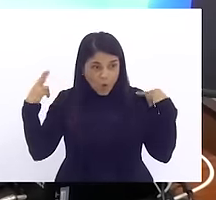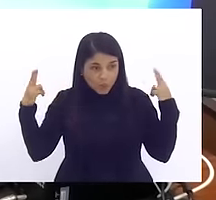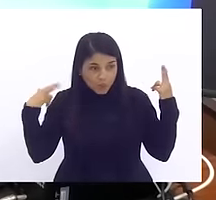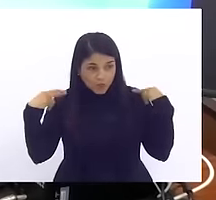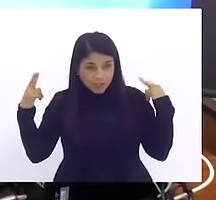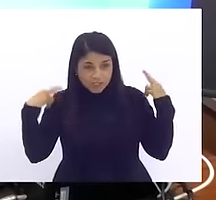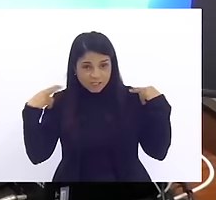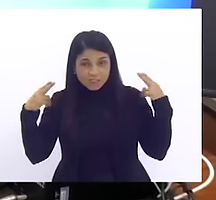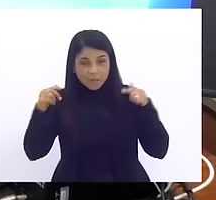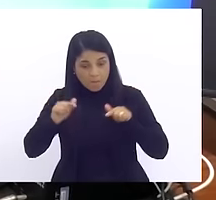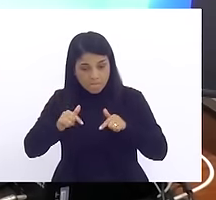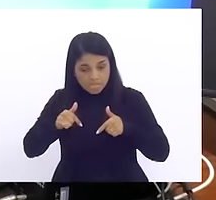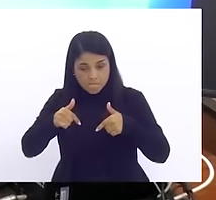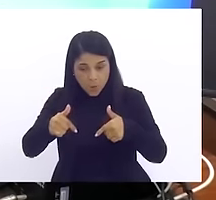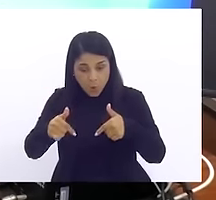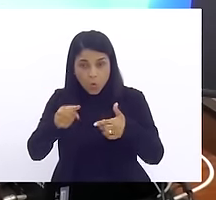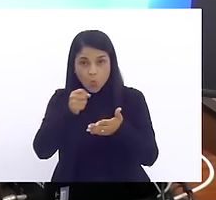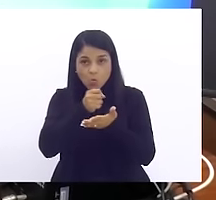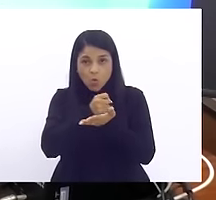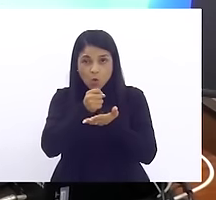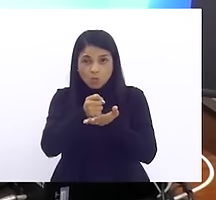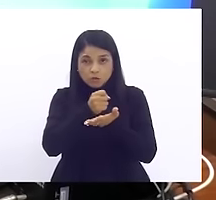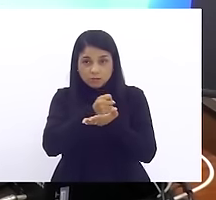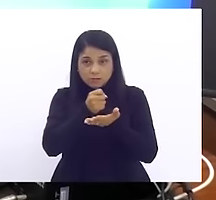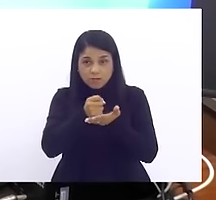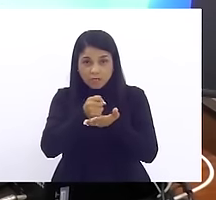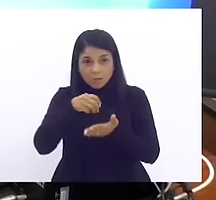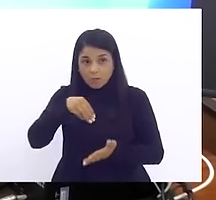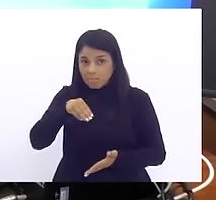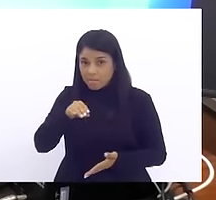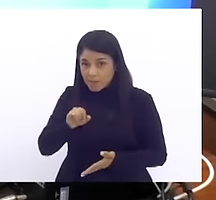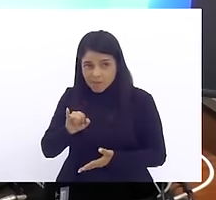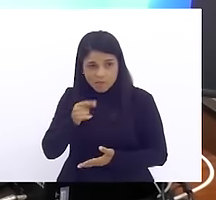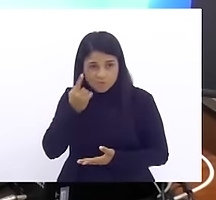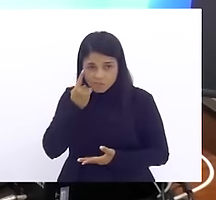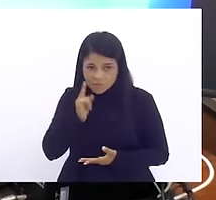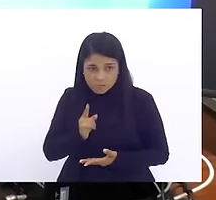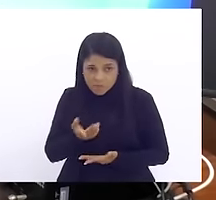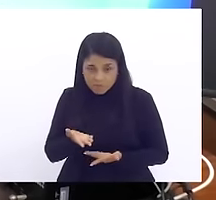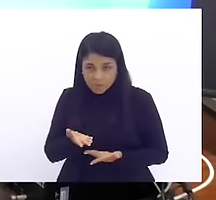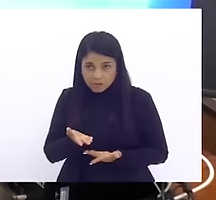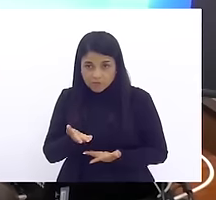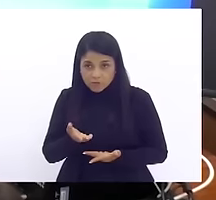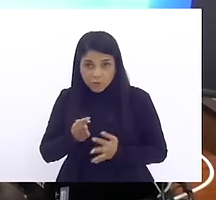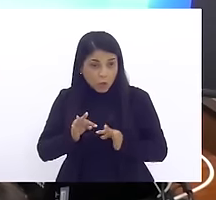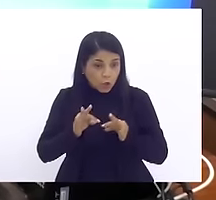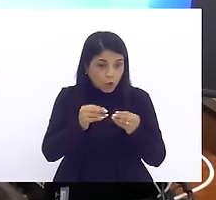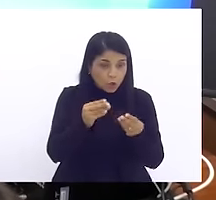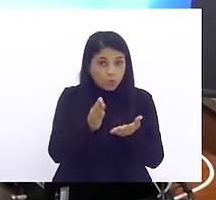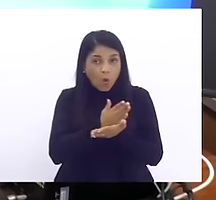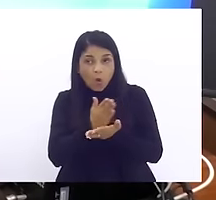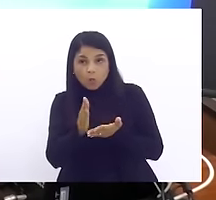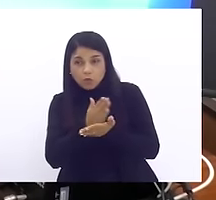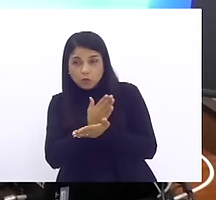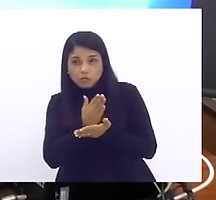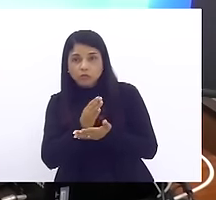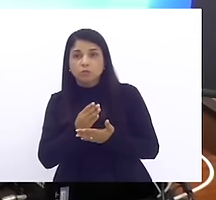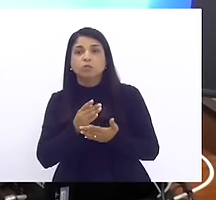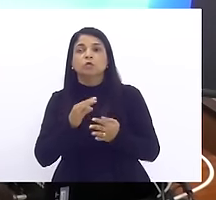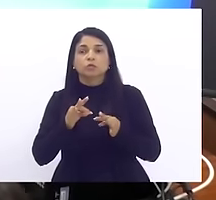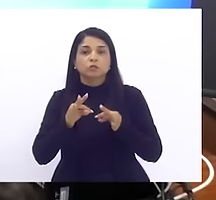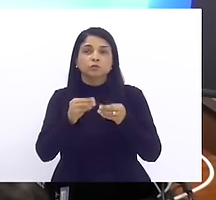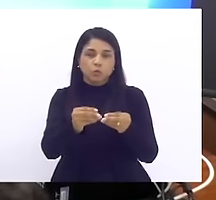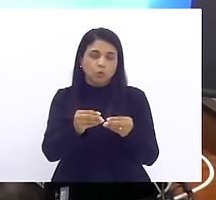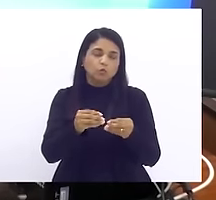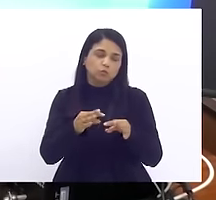atividade fim da empresa são contratados a forma da relação contratual por que motivo alguns ou todos são todos são